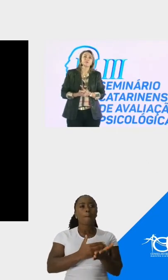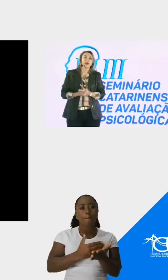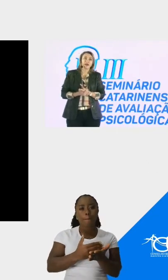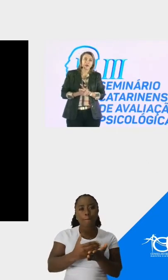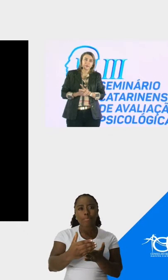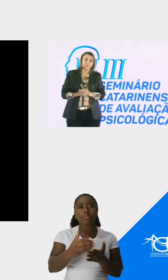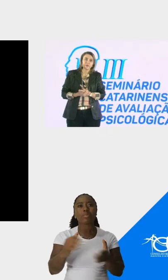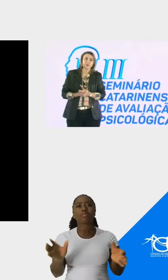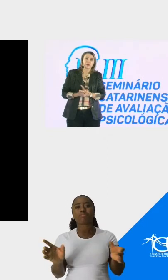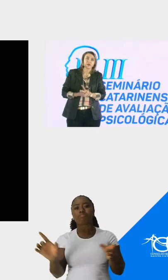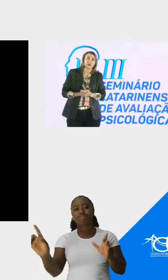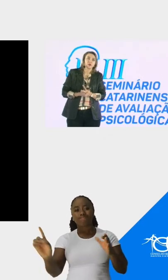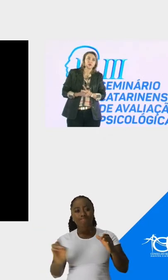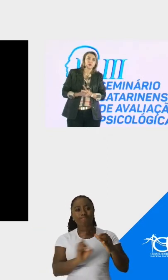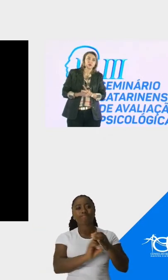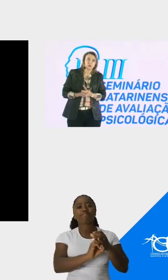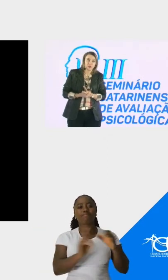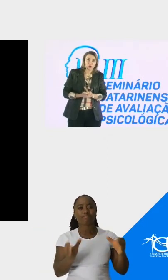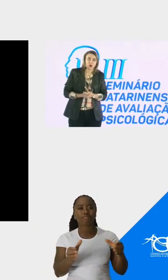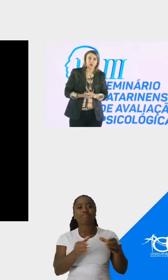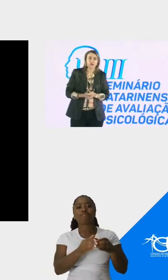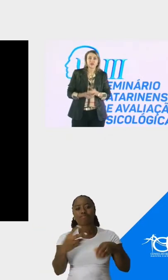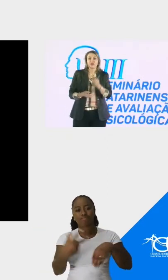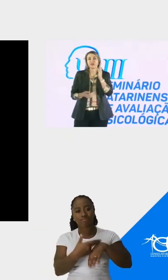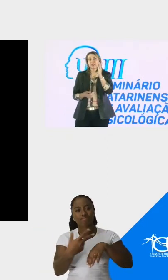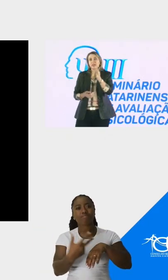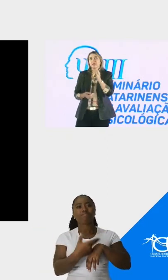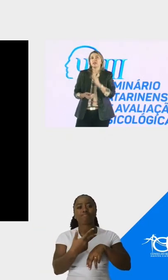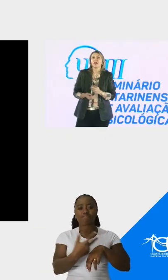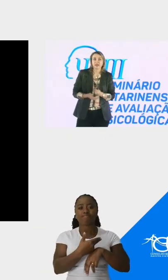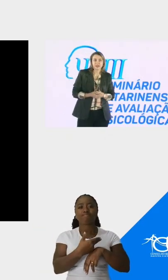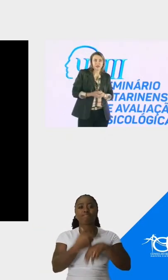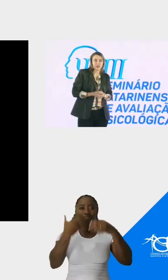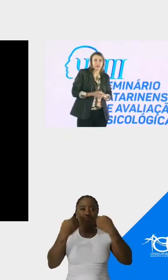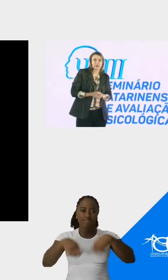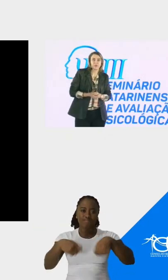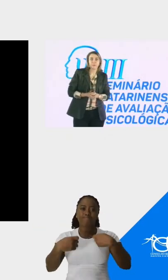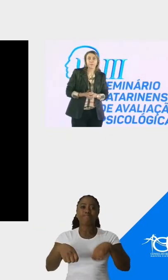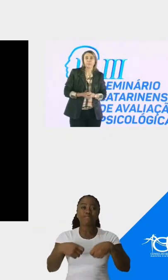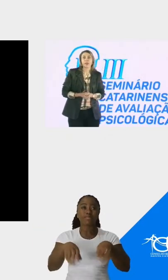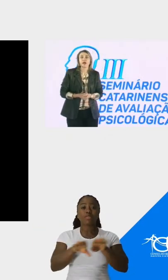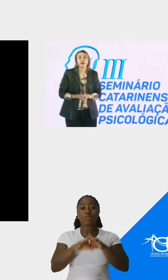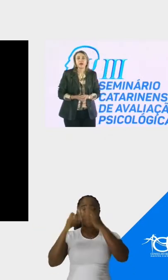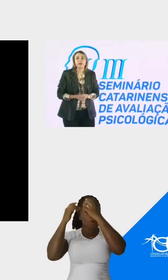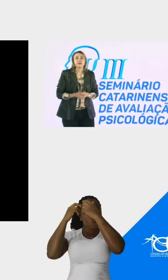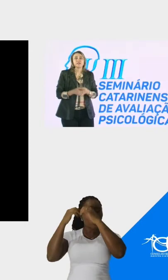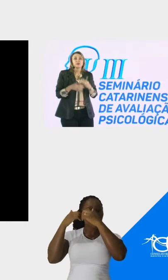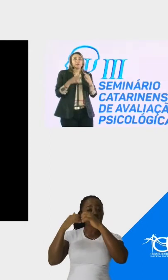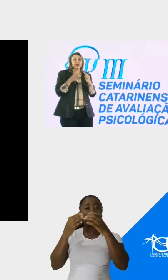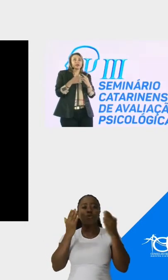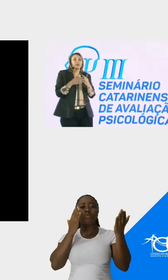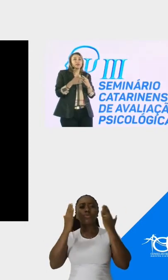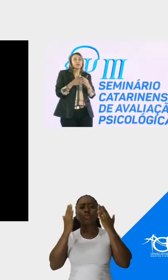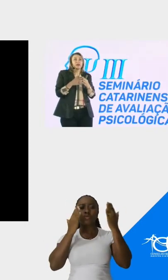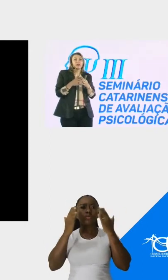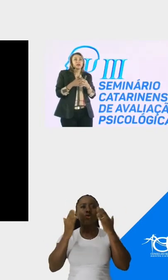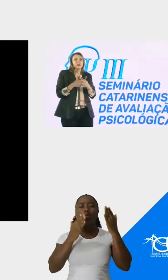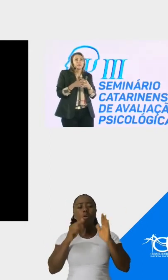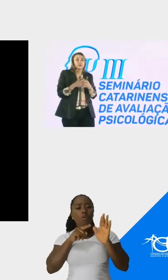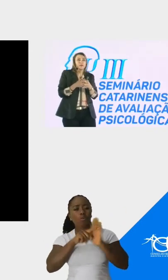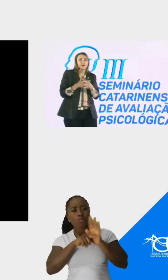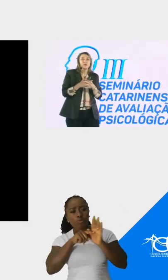se espera do neuropsicólogo que vai fazer essa avaliação? Né? Se espera que